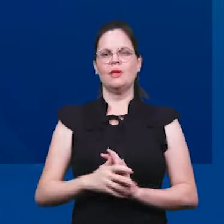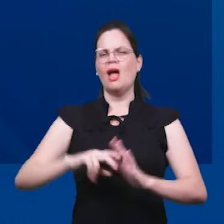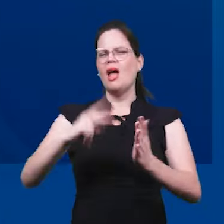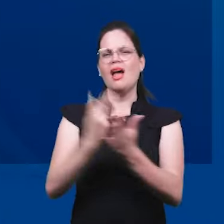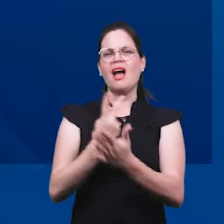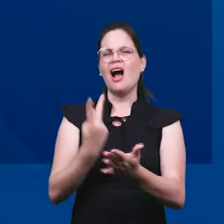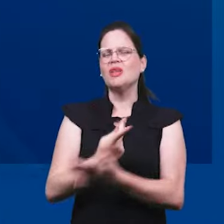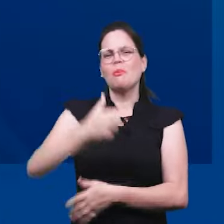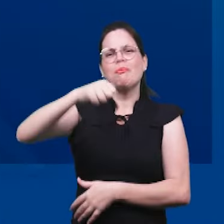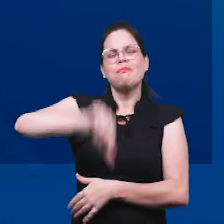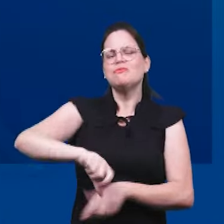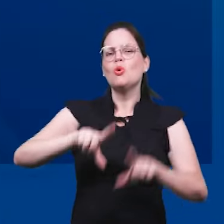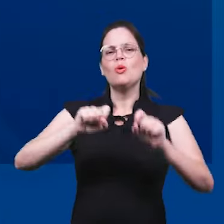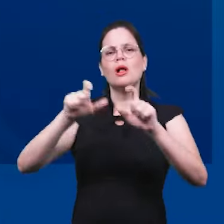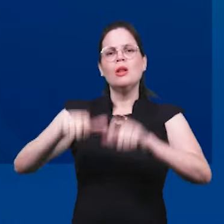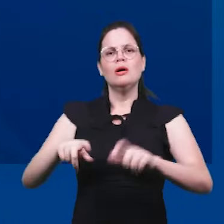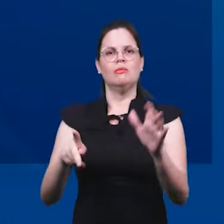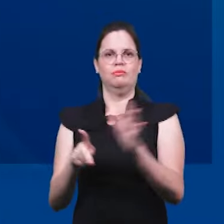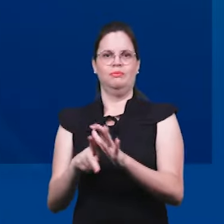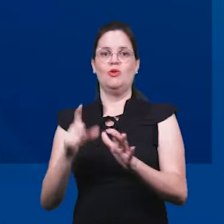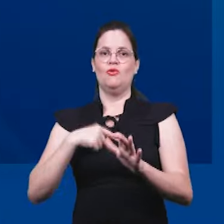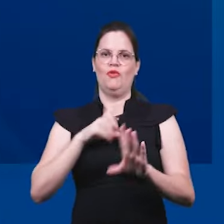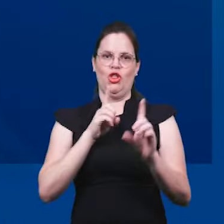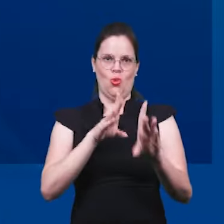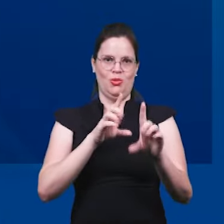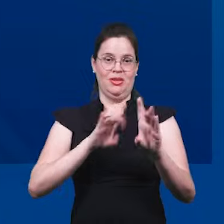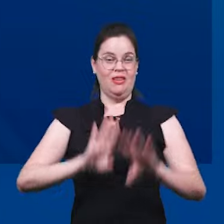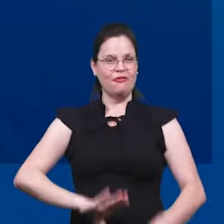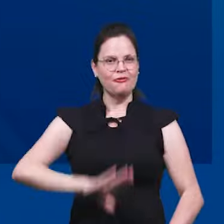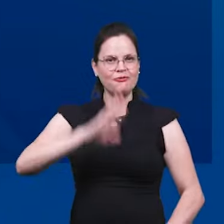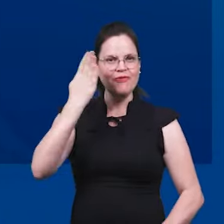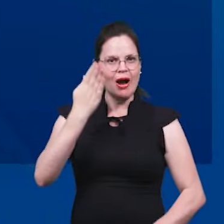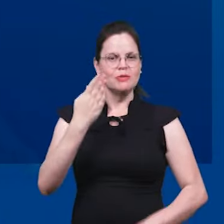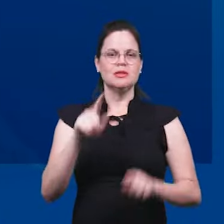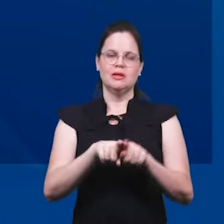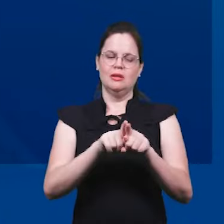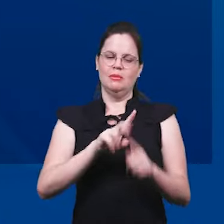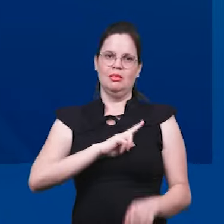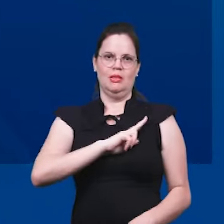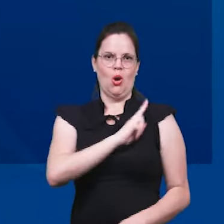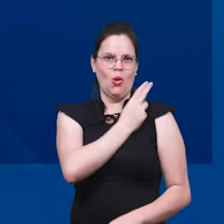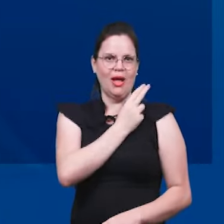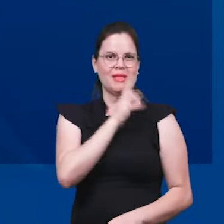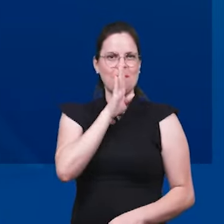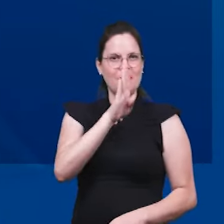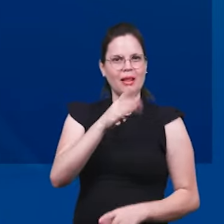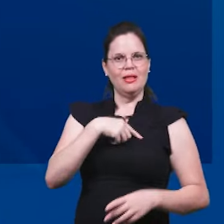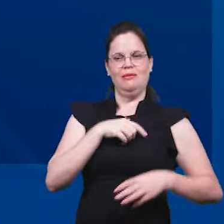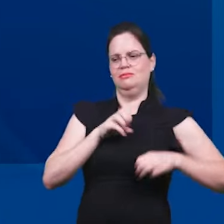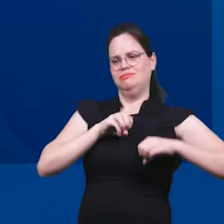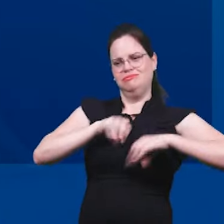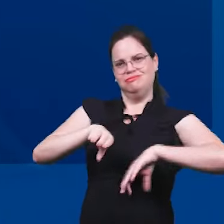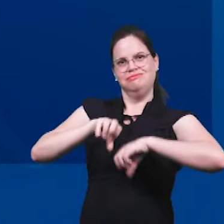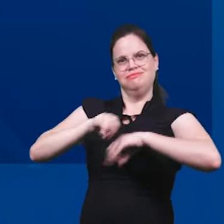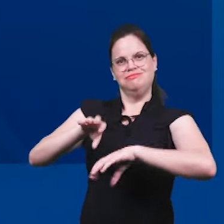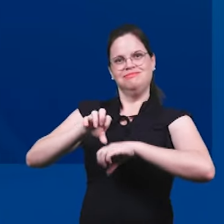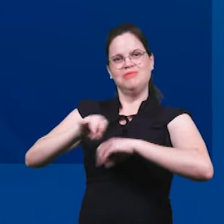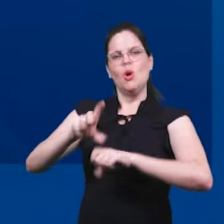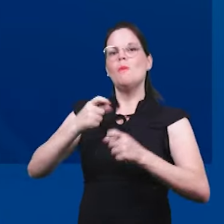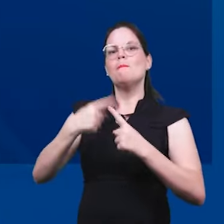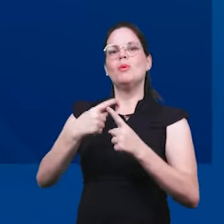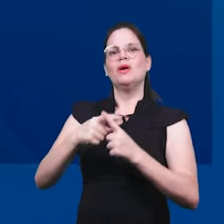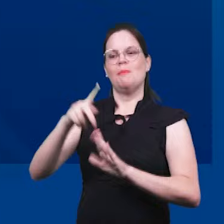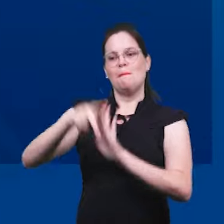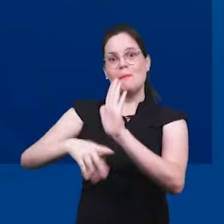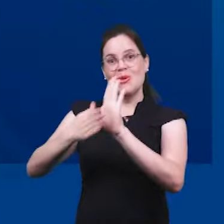cometido pela igreja de Pérgamo foi seguir as falsas doutrinas de Balaão e dos nicolaítas, que trocaram o projeto de salvação pela